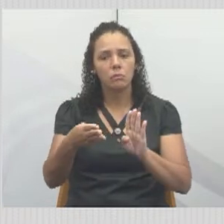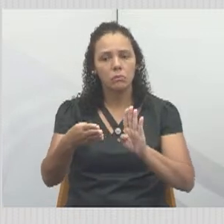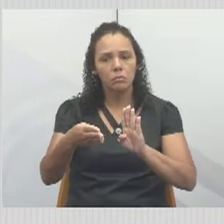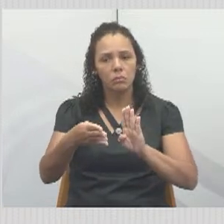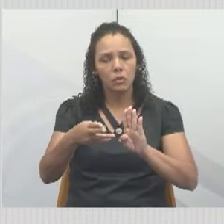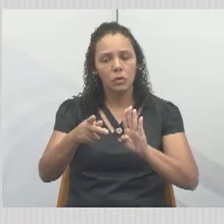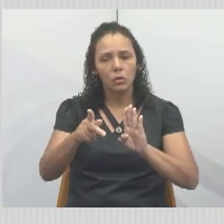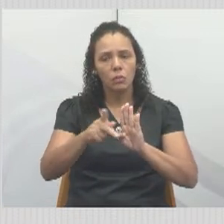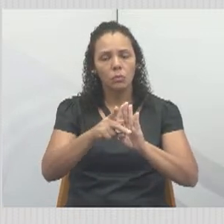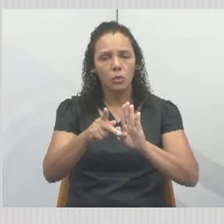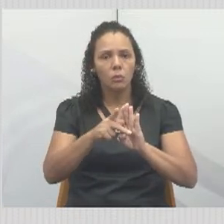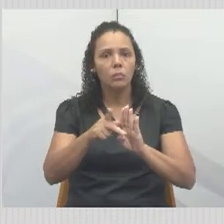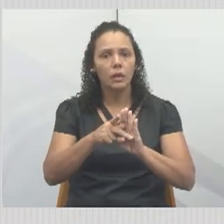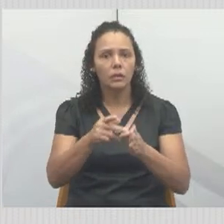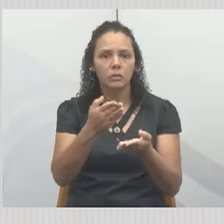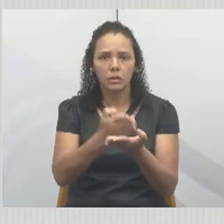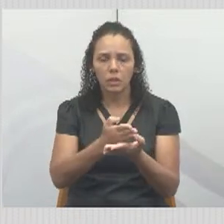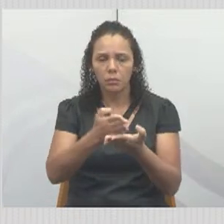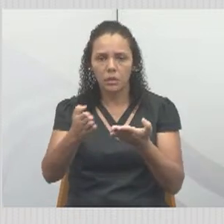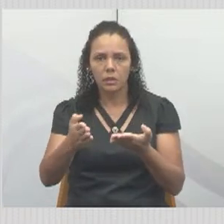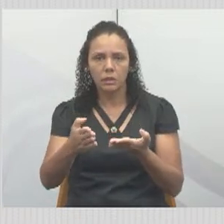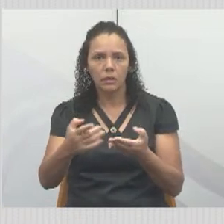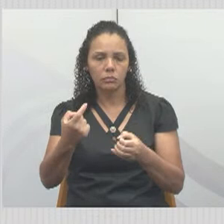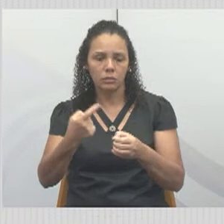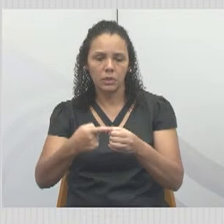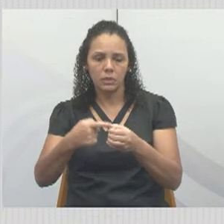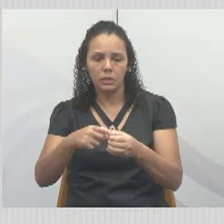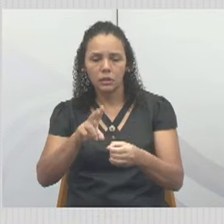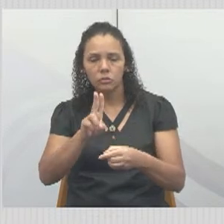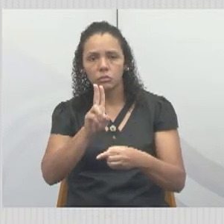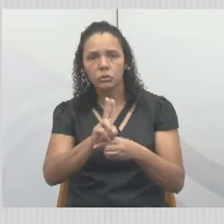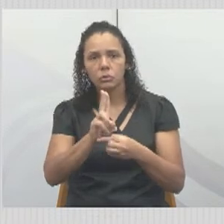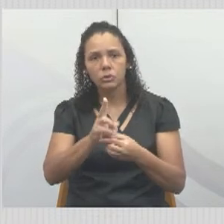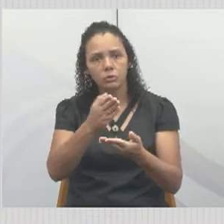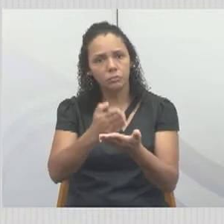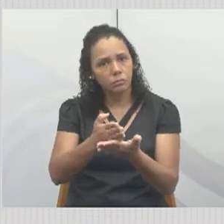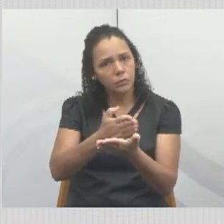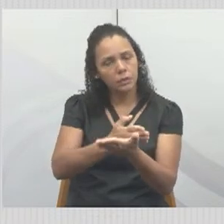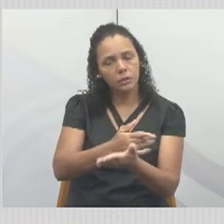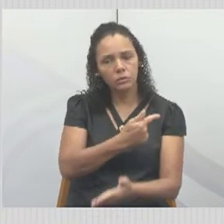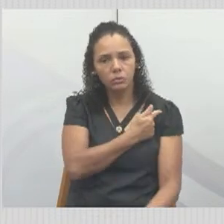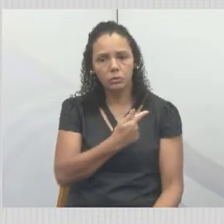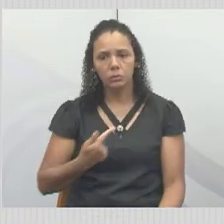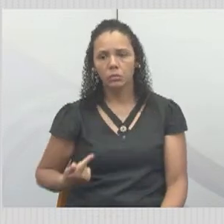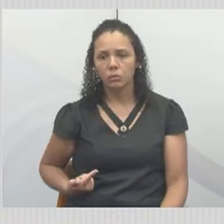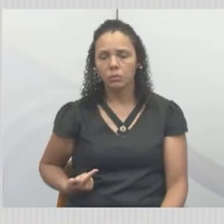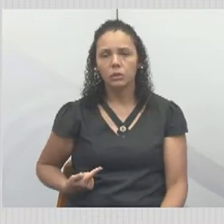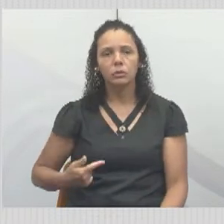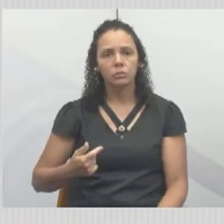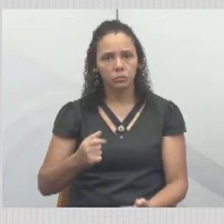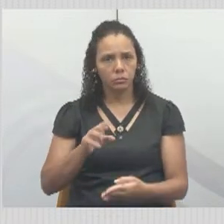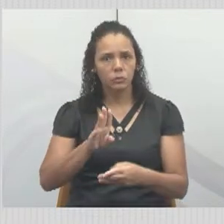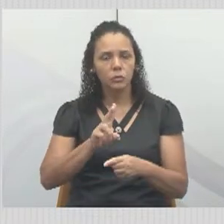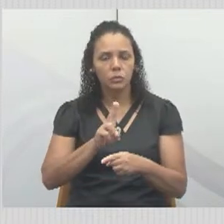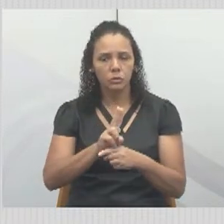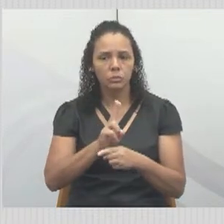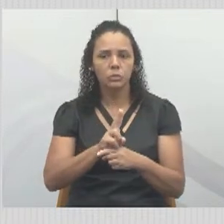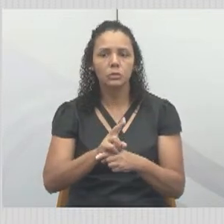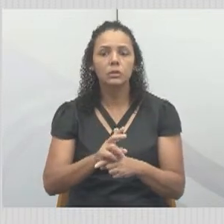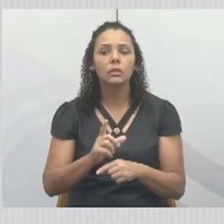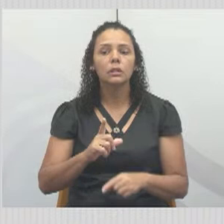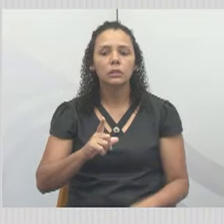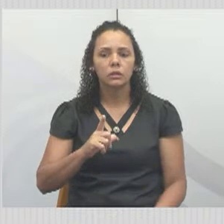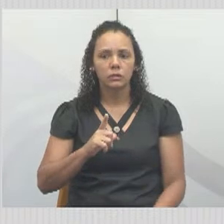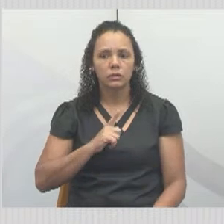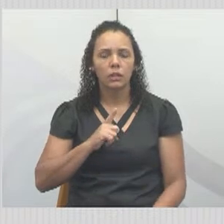pelo município, metade financiado pelo governo. A gente já tem ampliado o número de refeições do Bom Prato e para